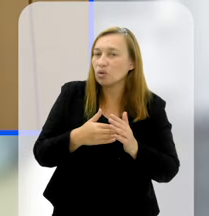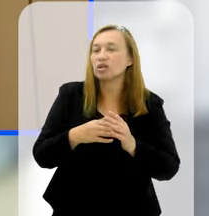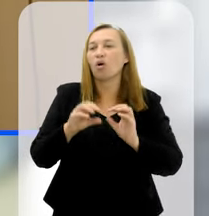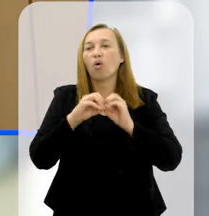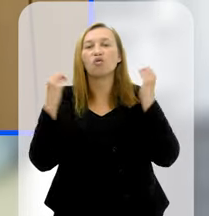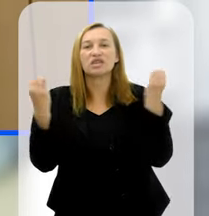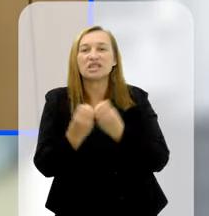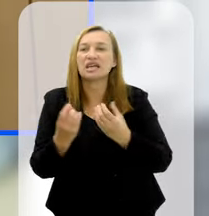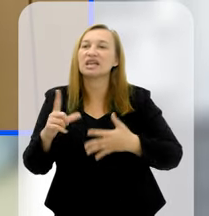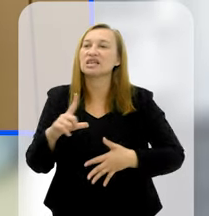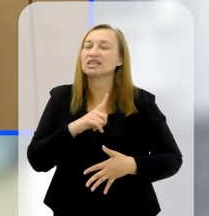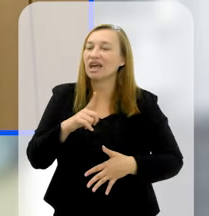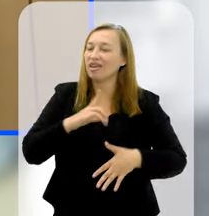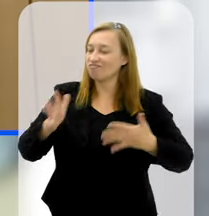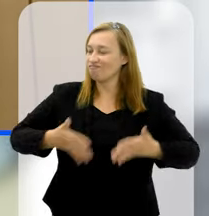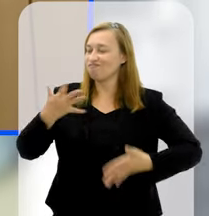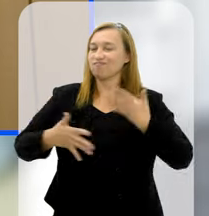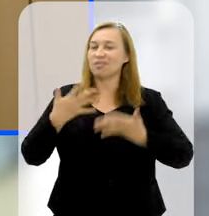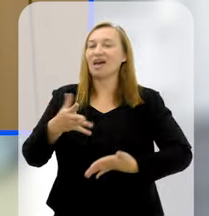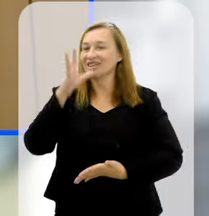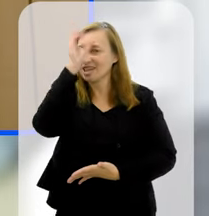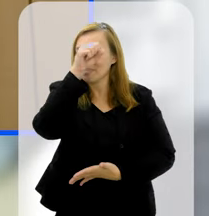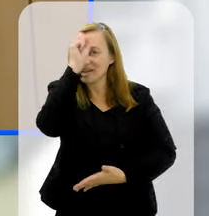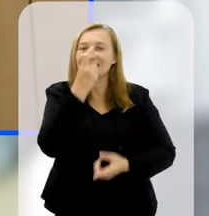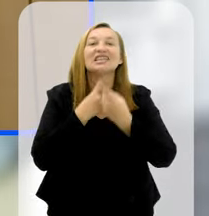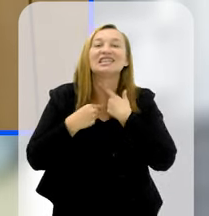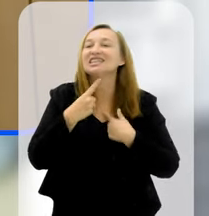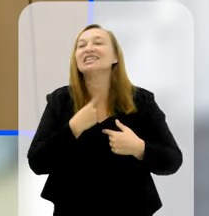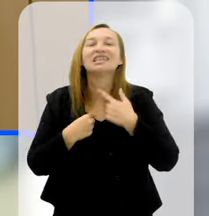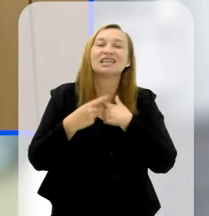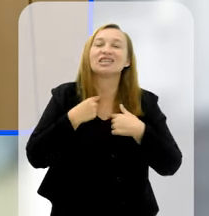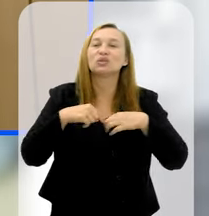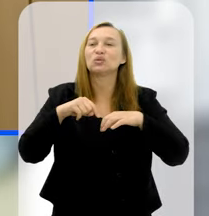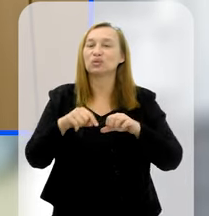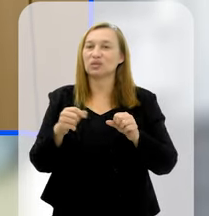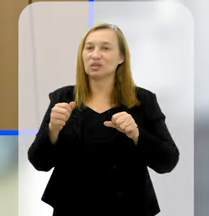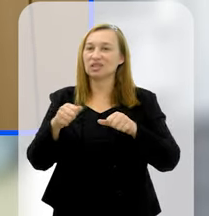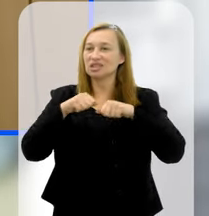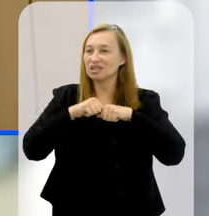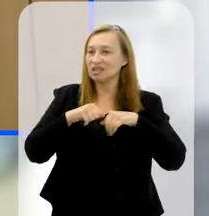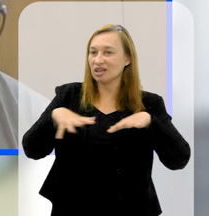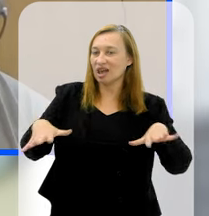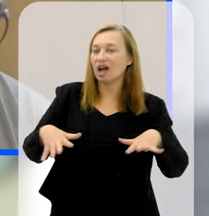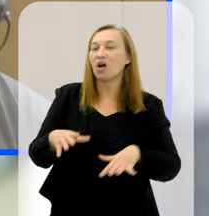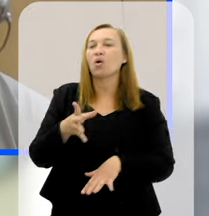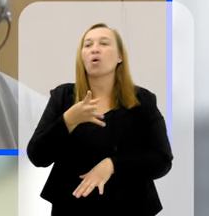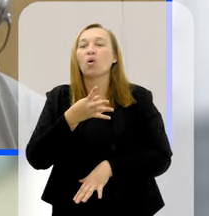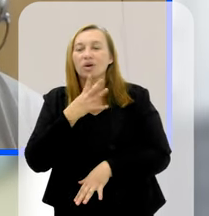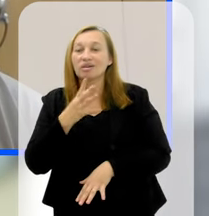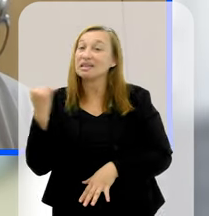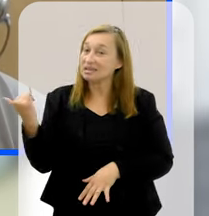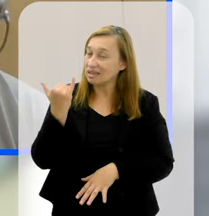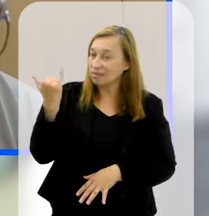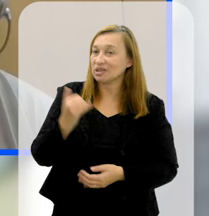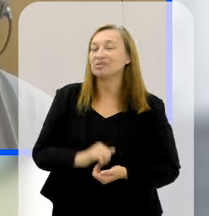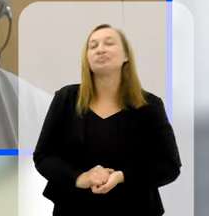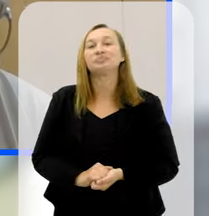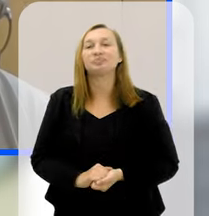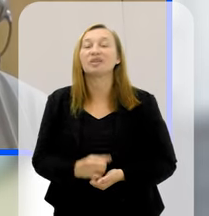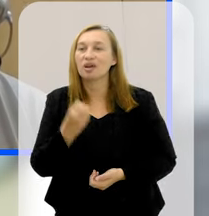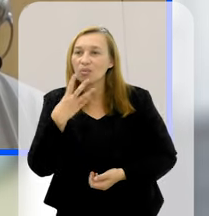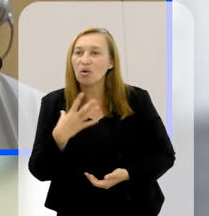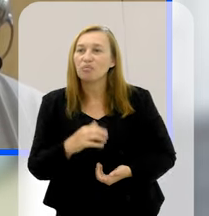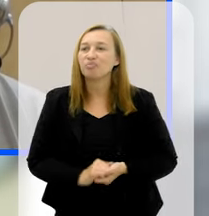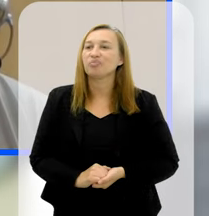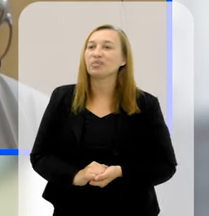oficinas. Eles têm muita vontade de aprender, de transmitir conhecimento. Que é muito